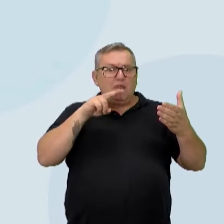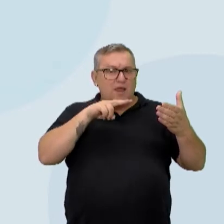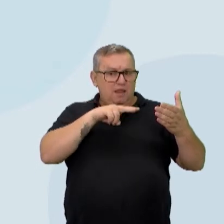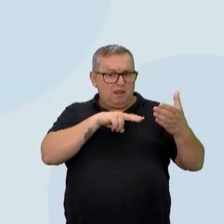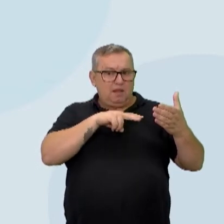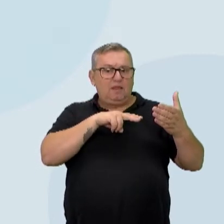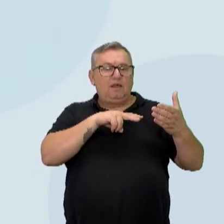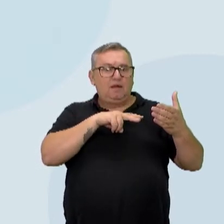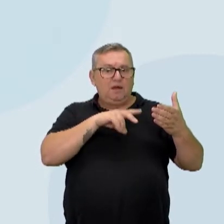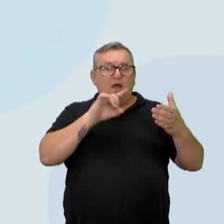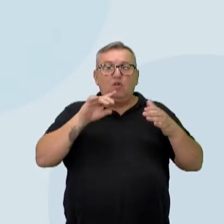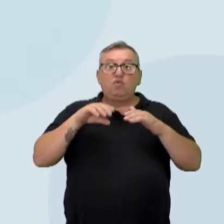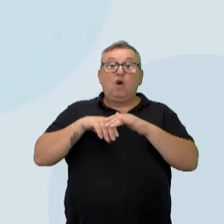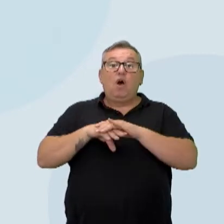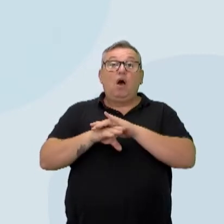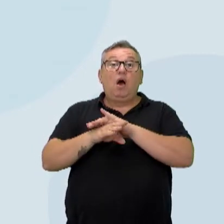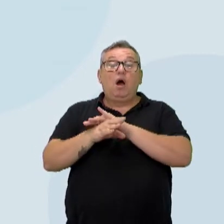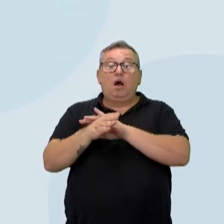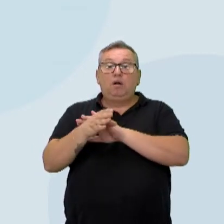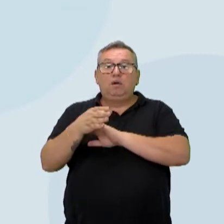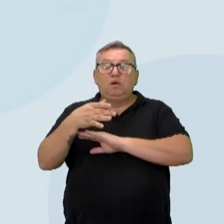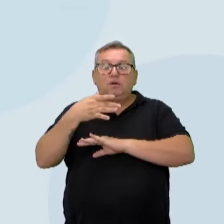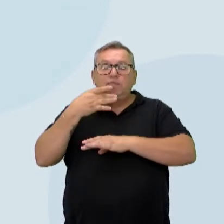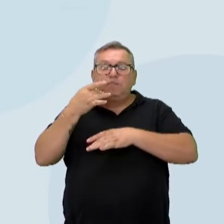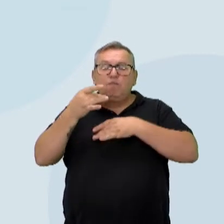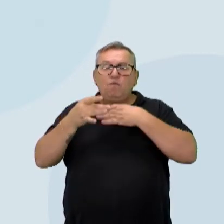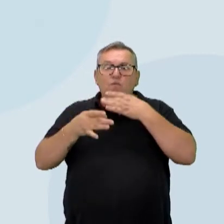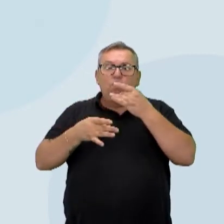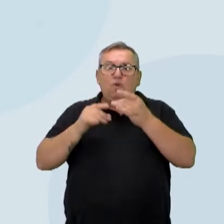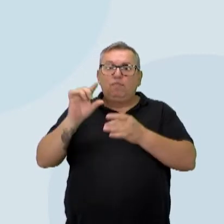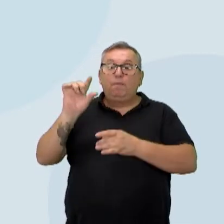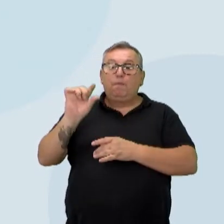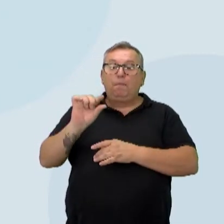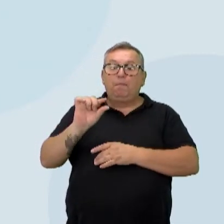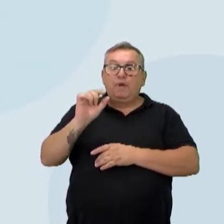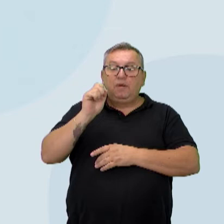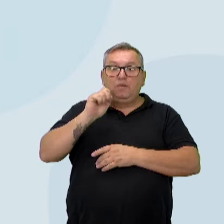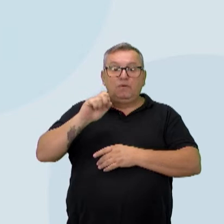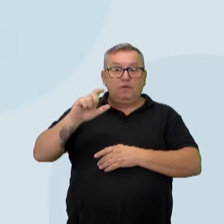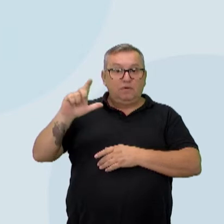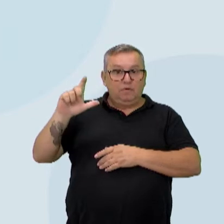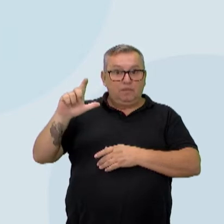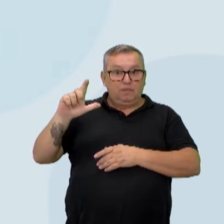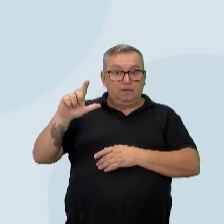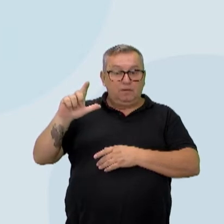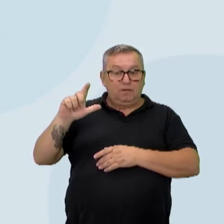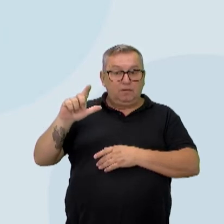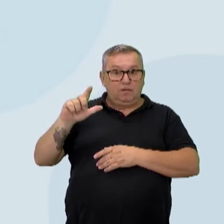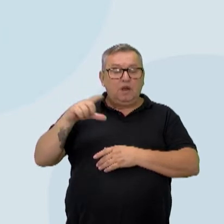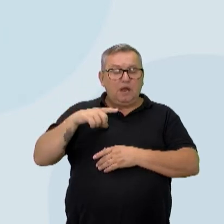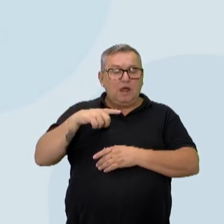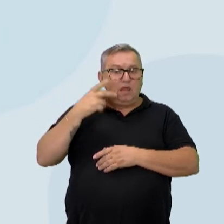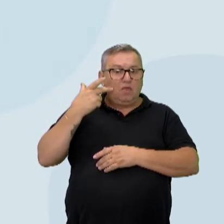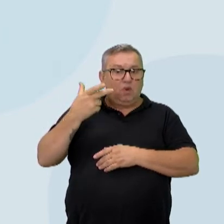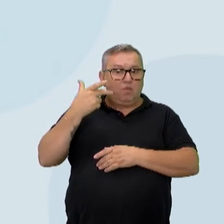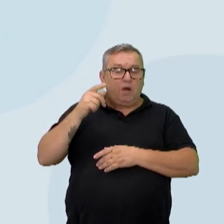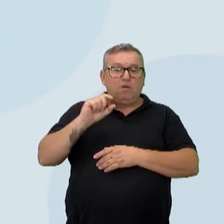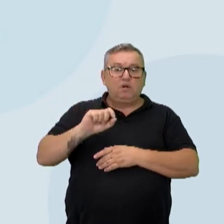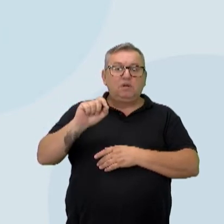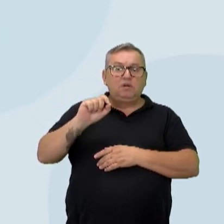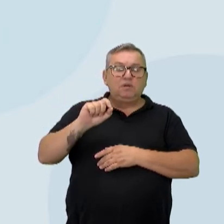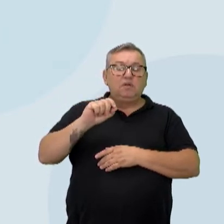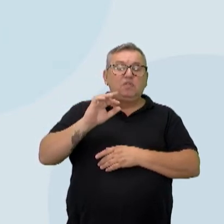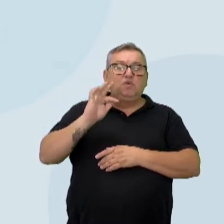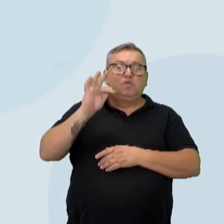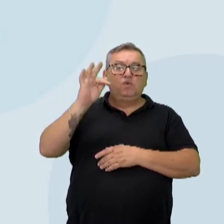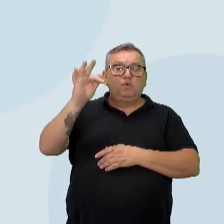uma questão de acostumar com um gosto menos salgado. Apesar de ter pressão normal, quem me garante que no futuro